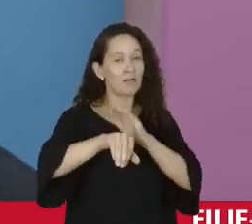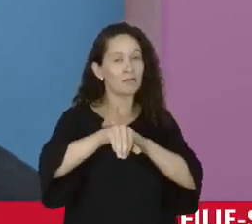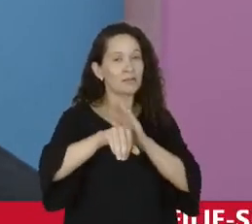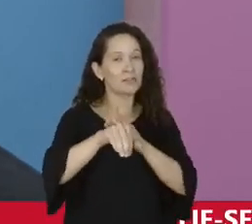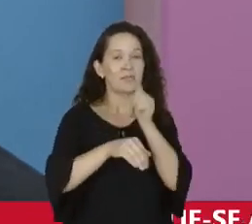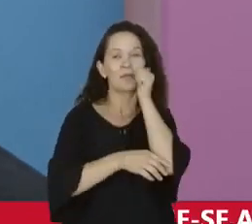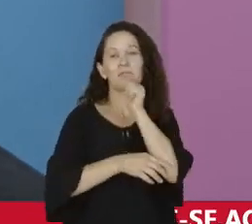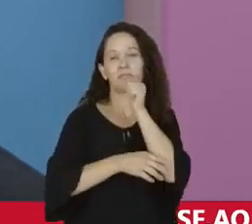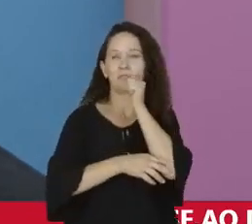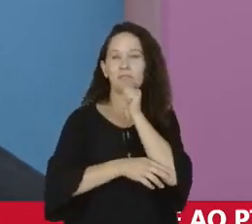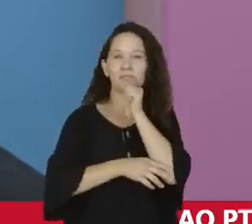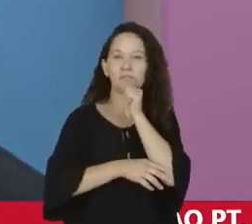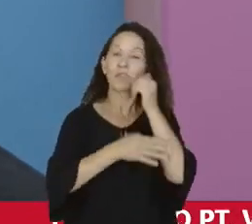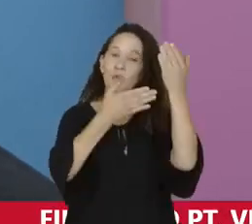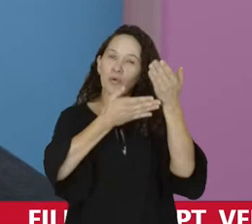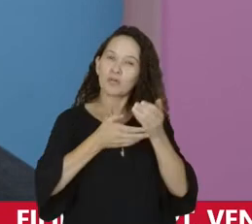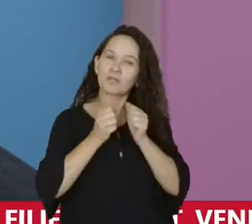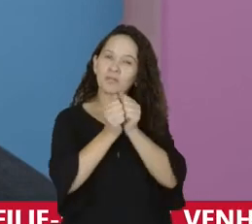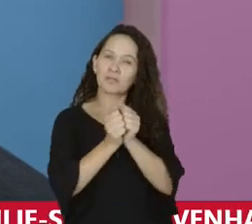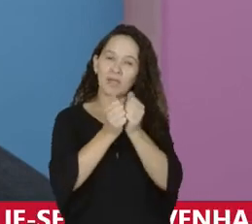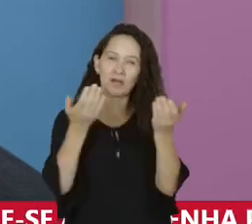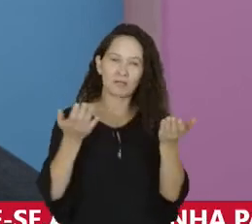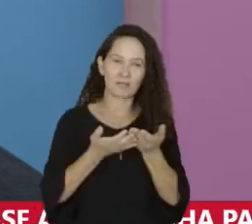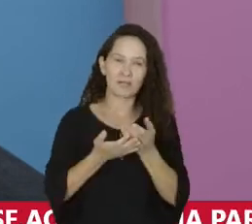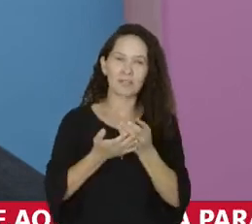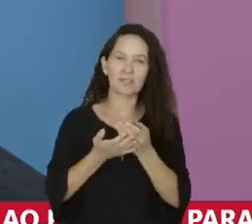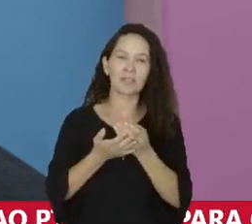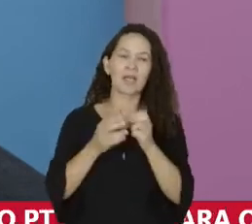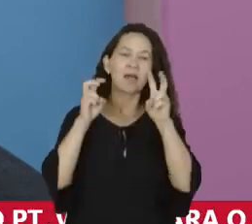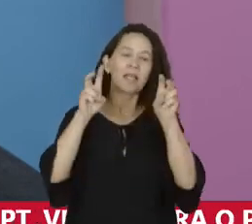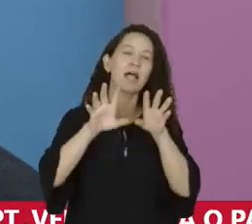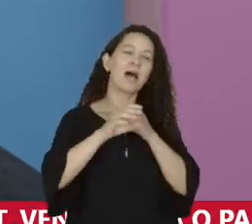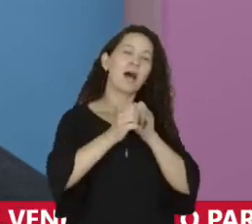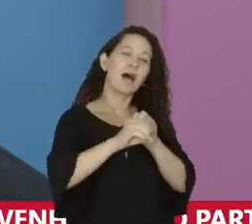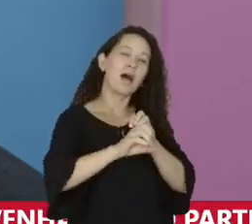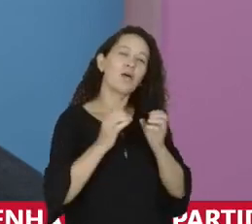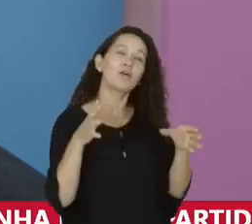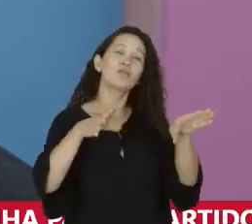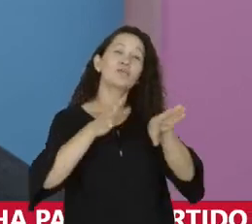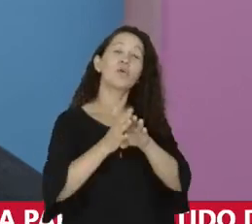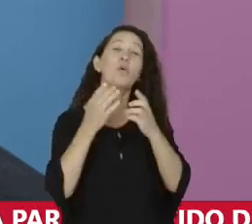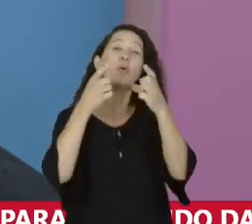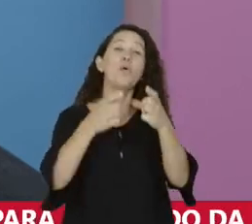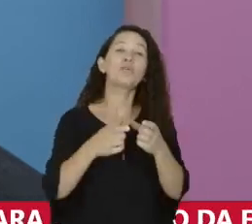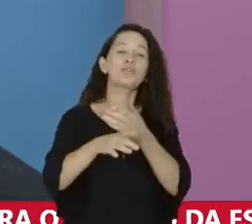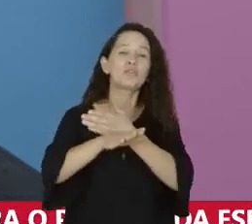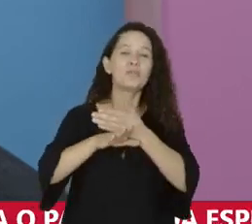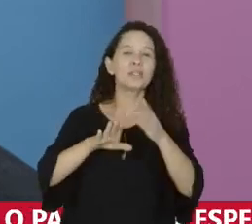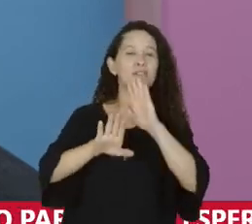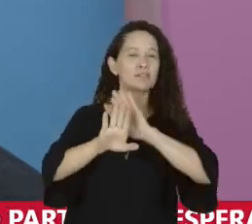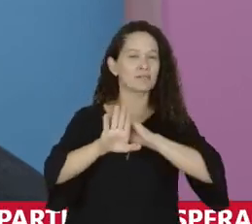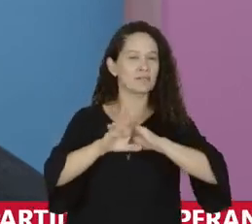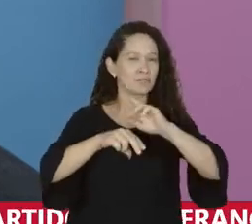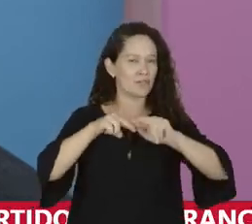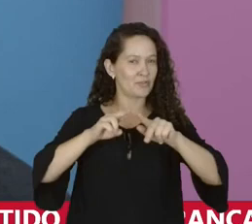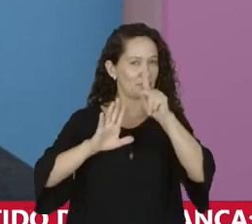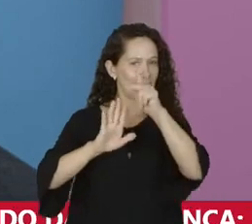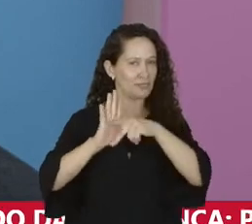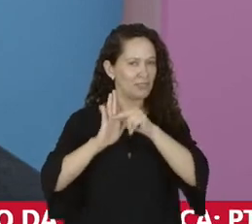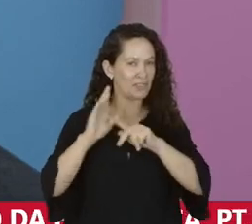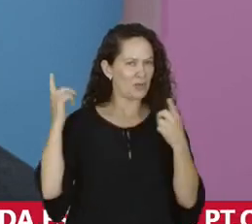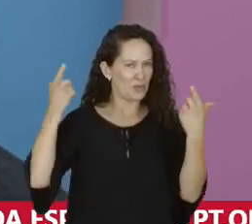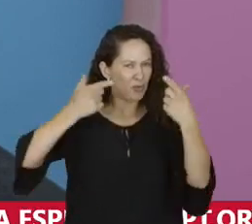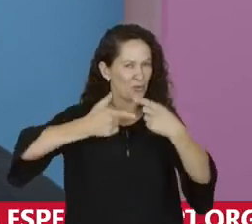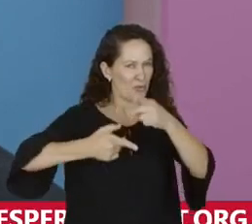emancipatórios femininos. Te convido a acompanhar agora trechos da aula De Onde Vem a Ideologia de Gênero, um projeto